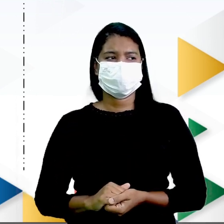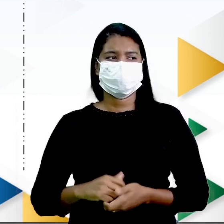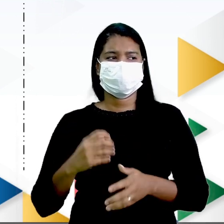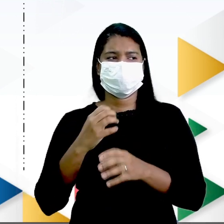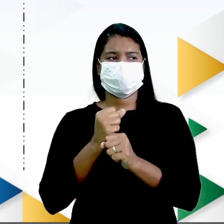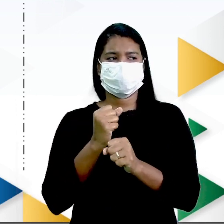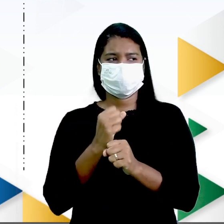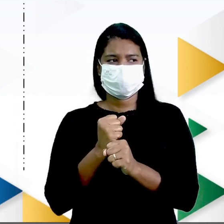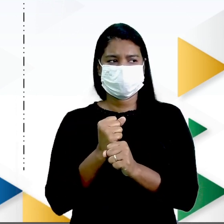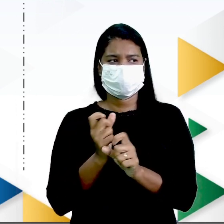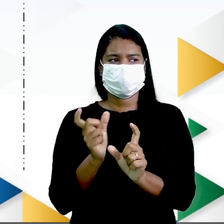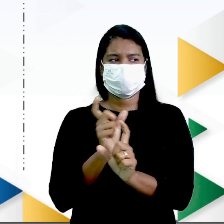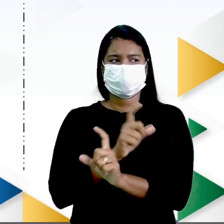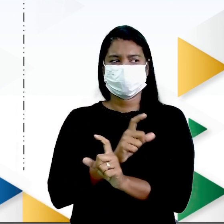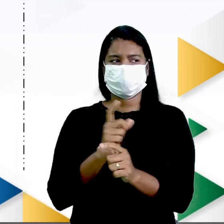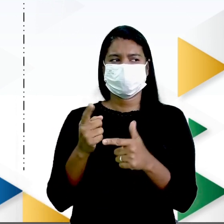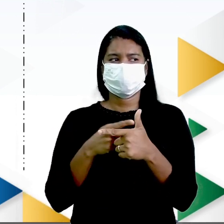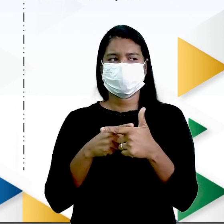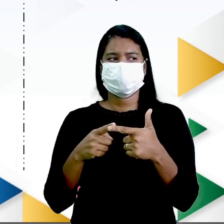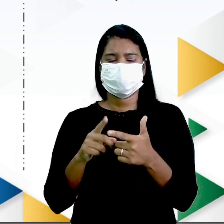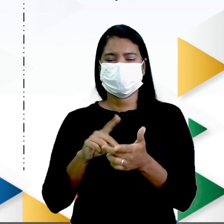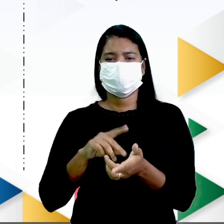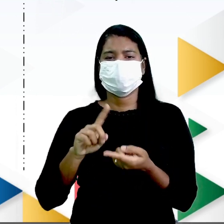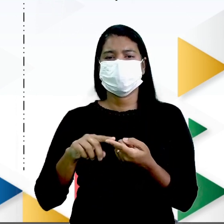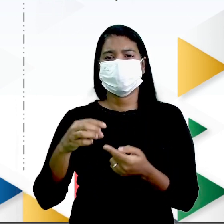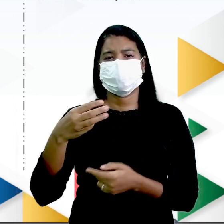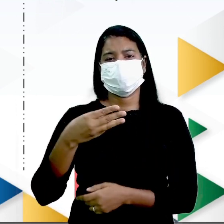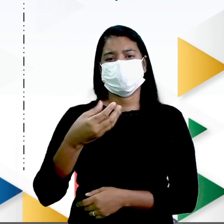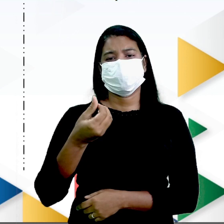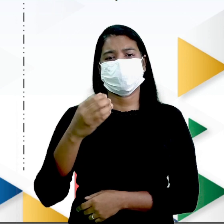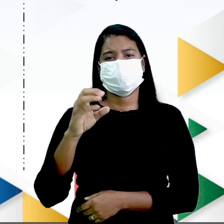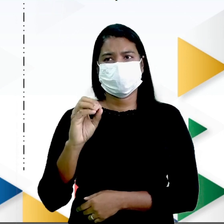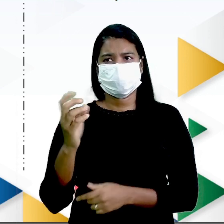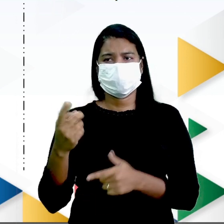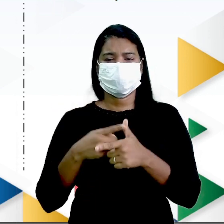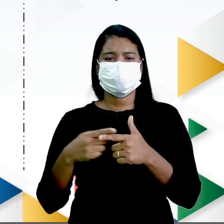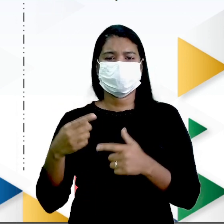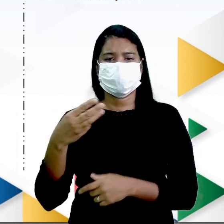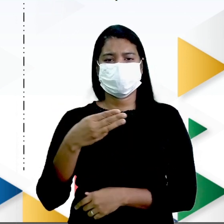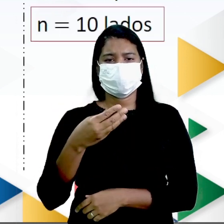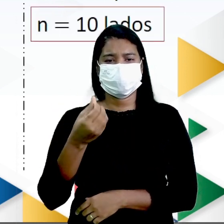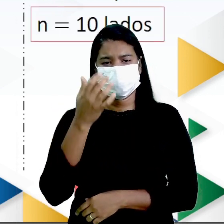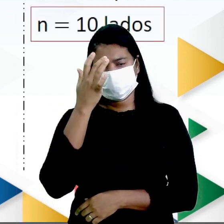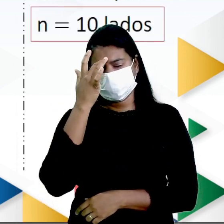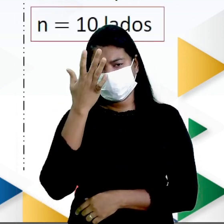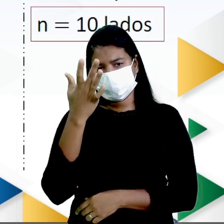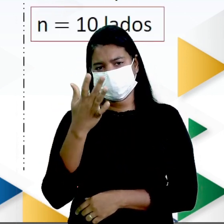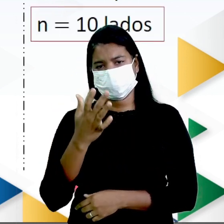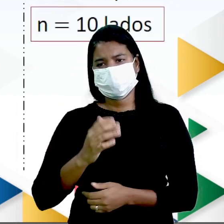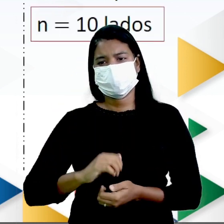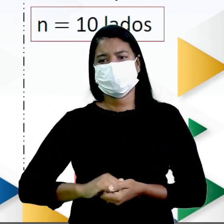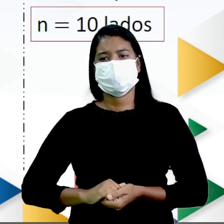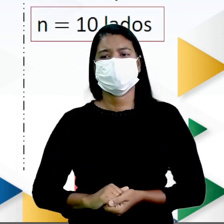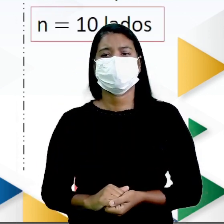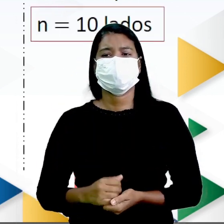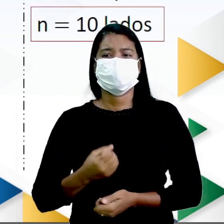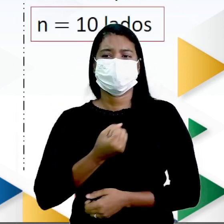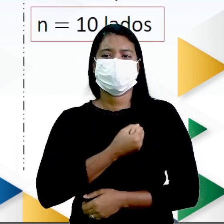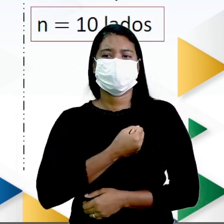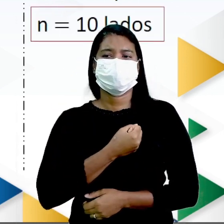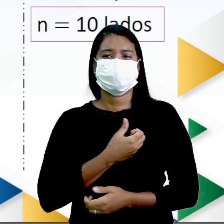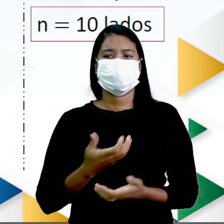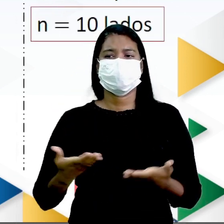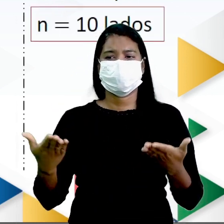multiplicando, passa para o outro lado dividindo. 360 dividido por 36 é muito fácil, né? Vai dar 10. Então eu tenho o número de lados